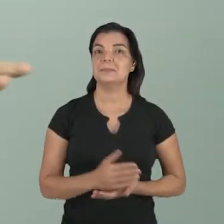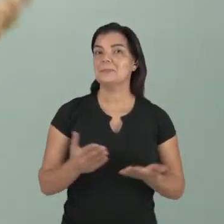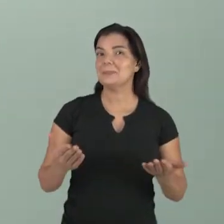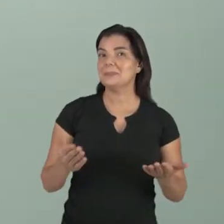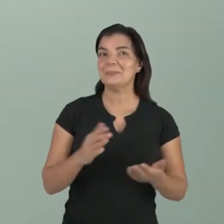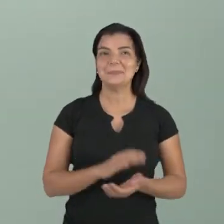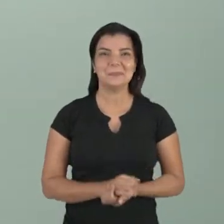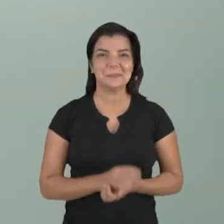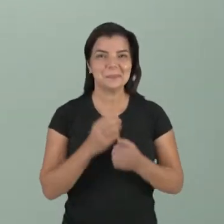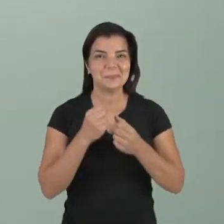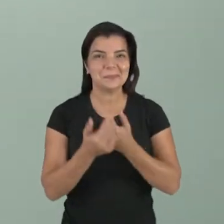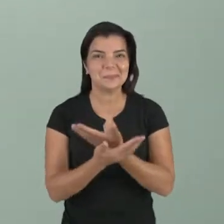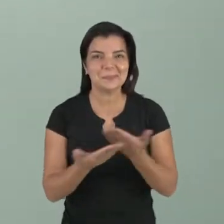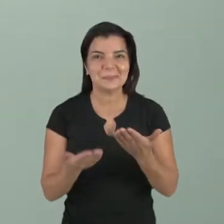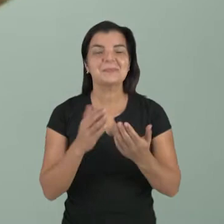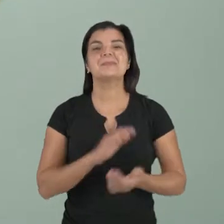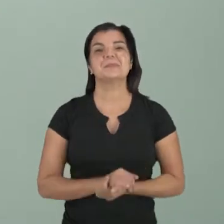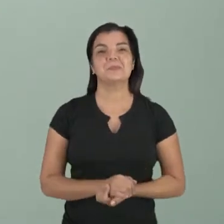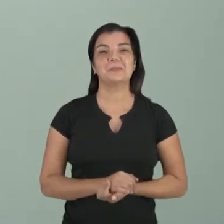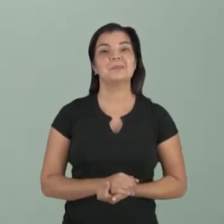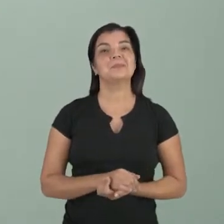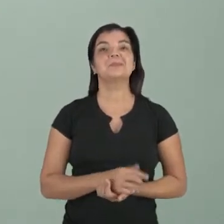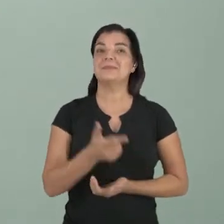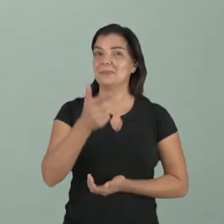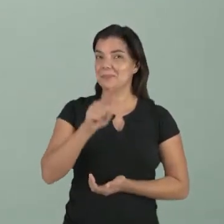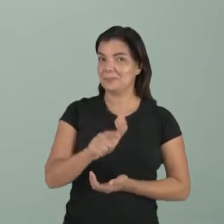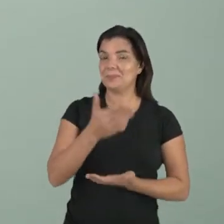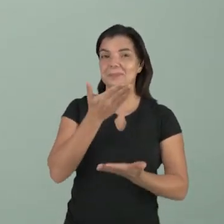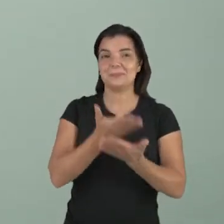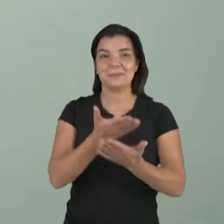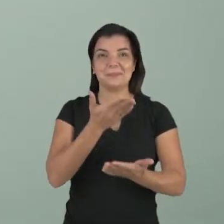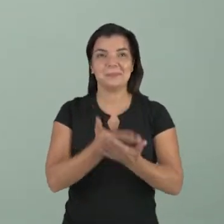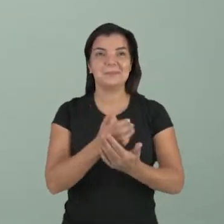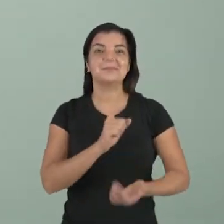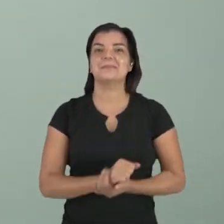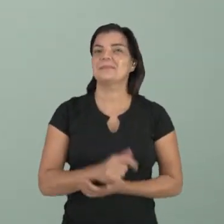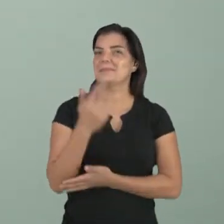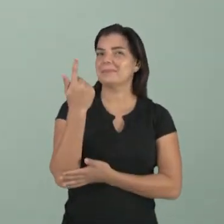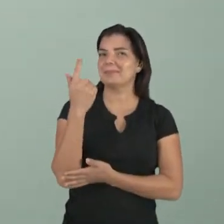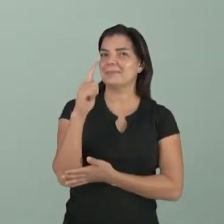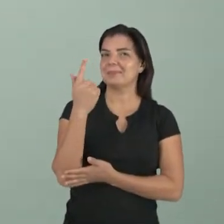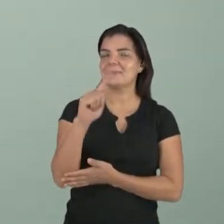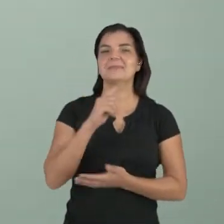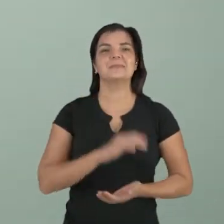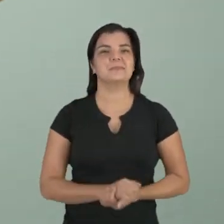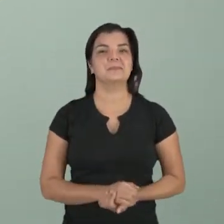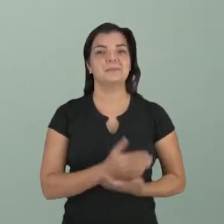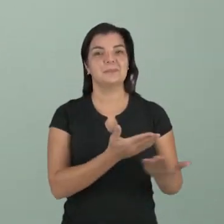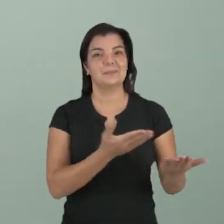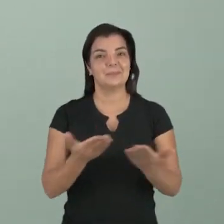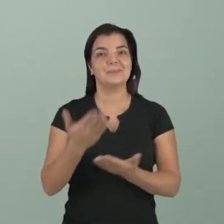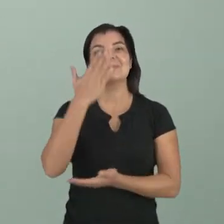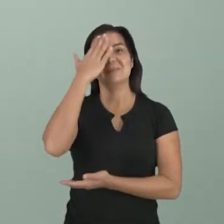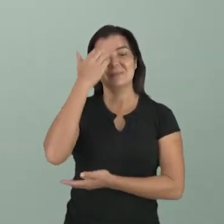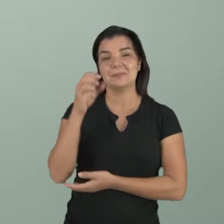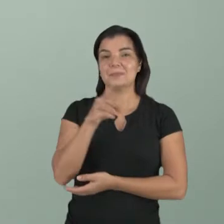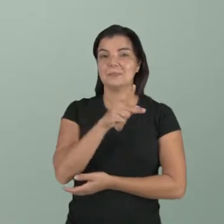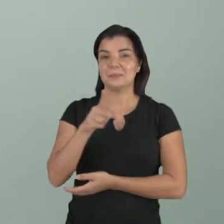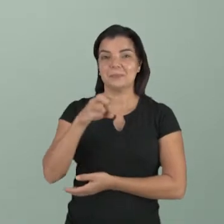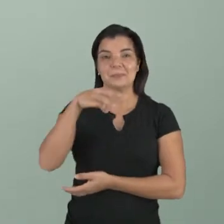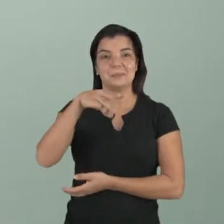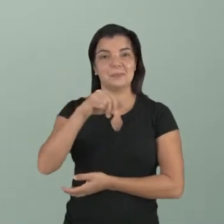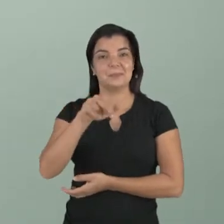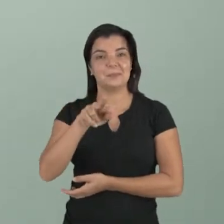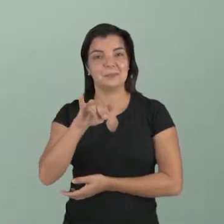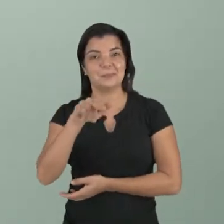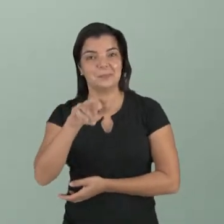aí, turminha, tudo bem com vocês? Estamos de volta para mais uma aula de Geografia. Como vocês já sabem, eu sou a professora Miriam